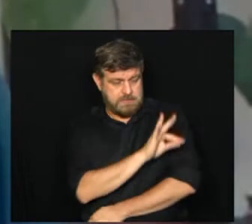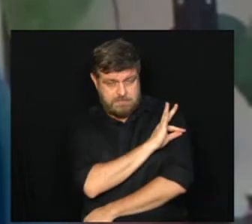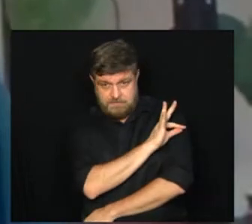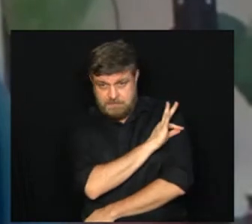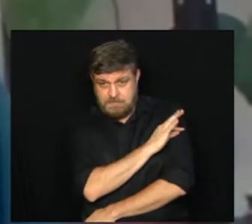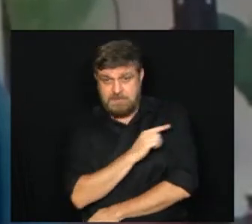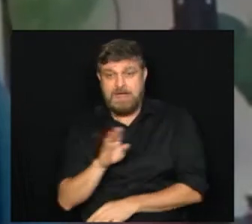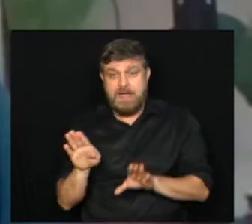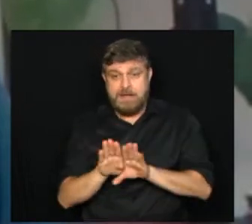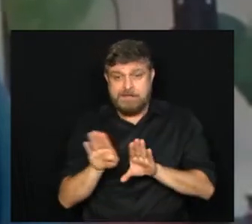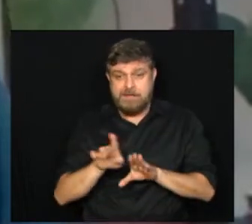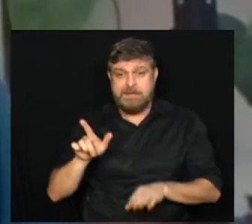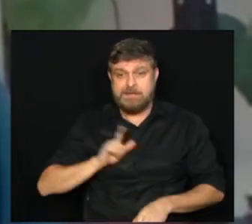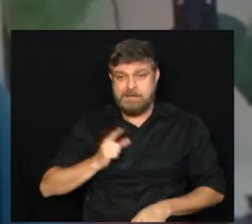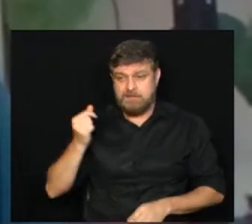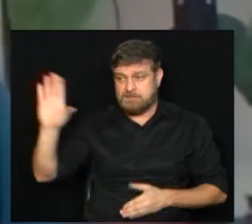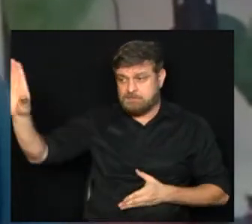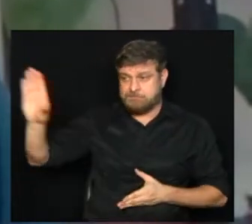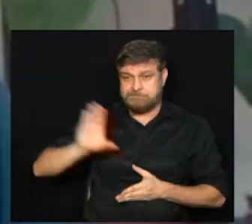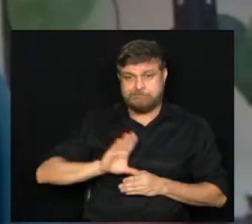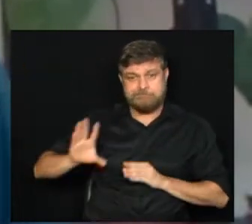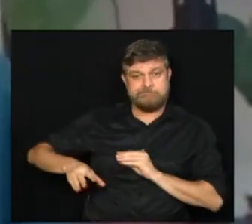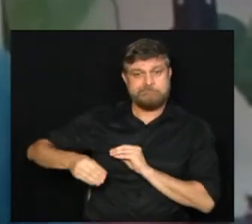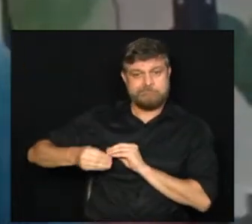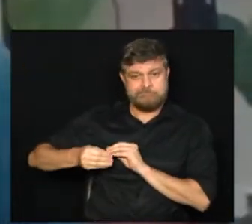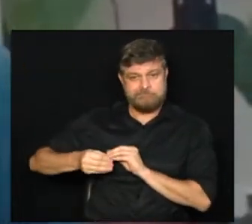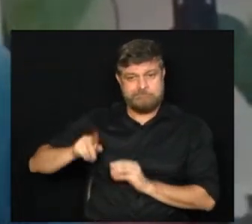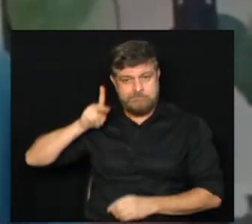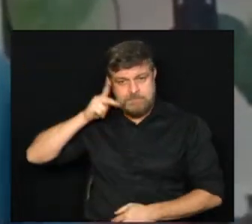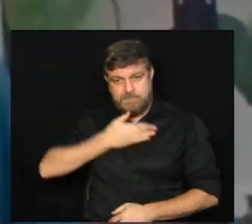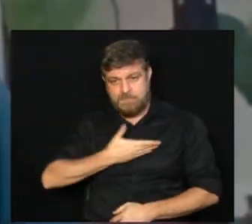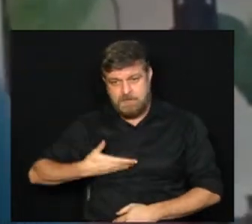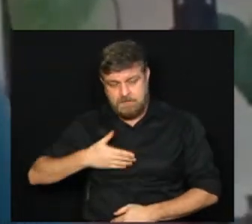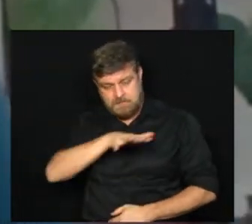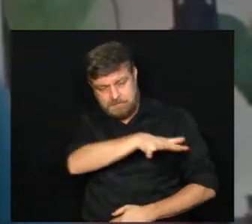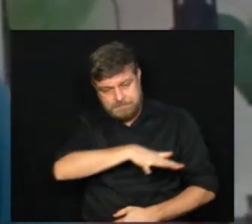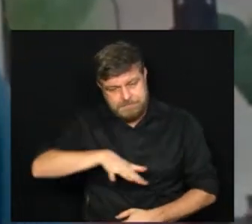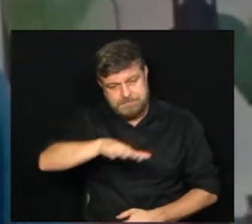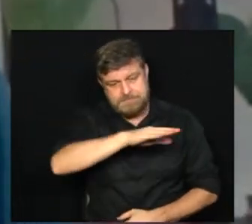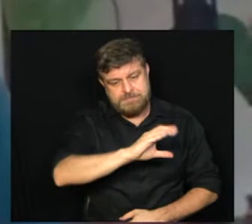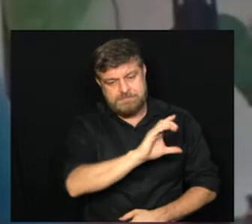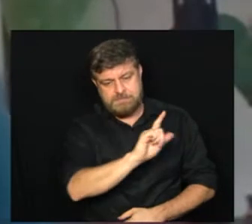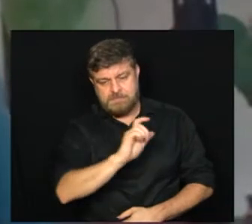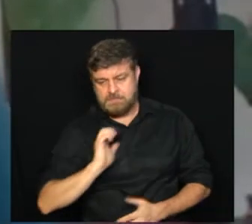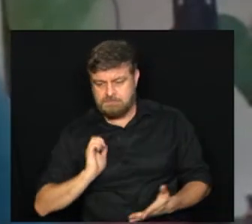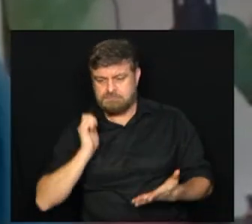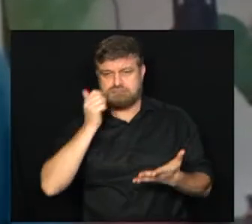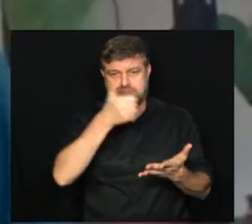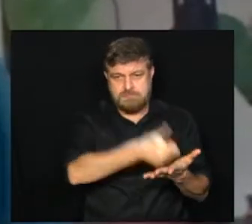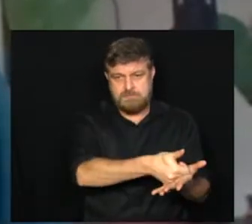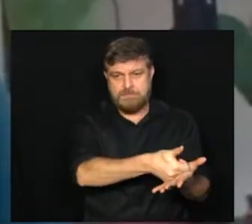esse recurso extra aí nas políticas para o distrito do Campo Grande.